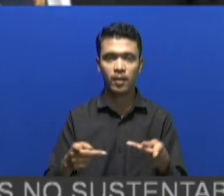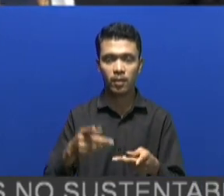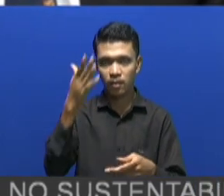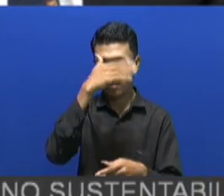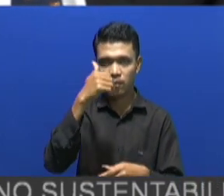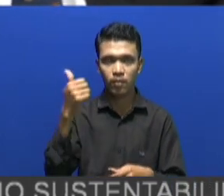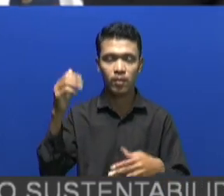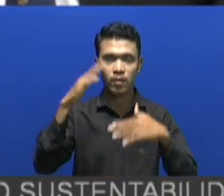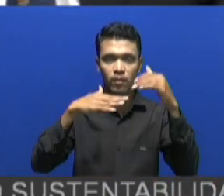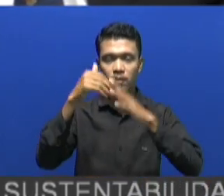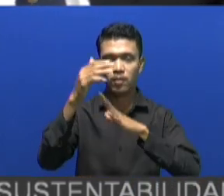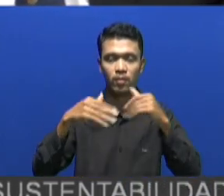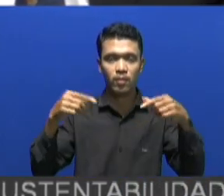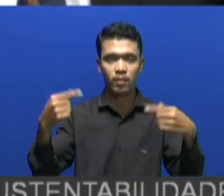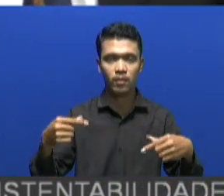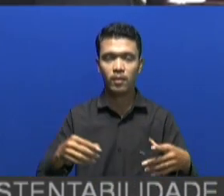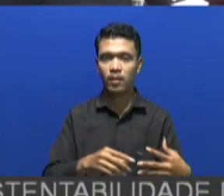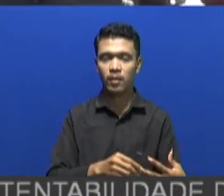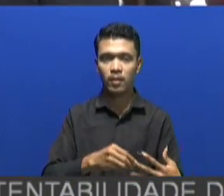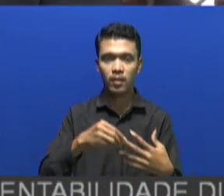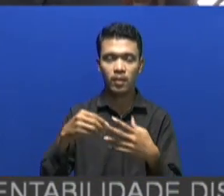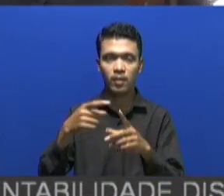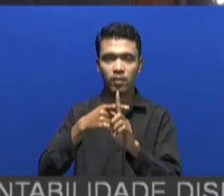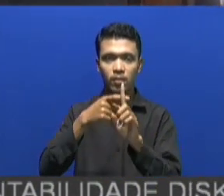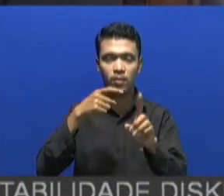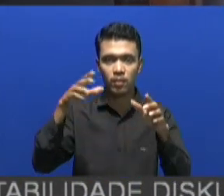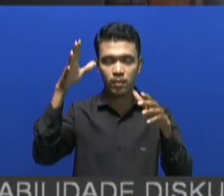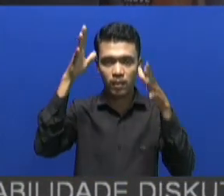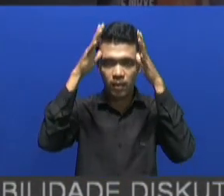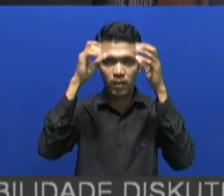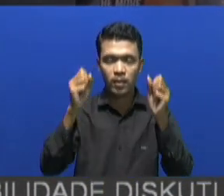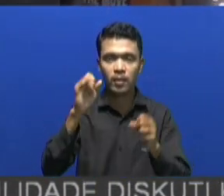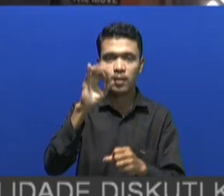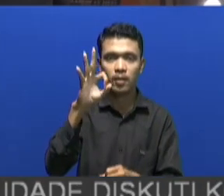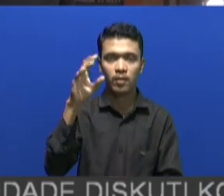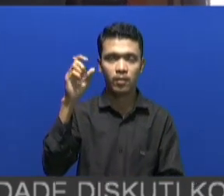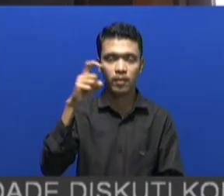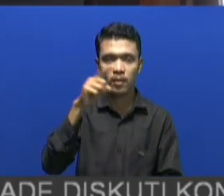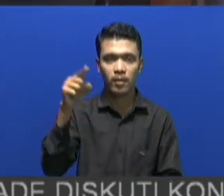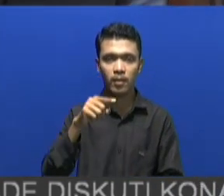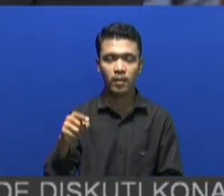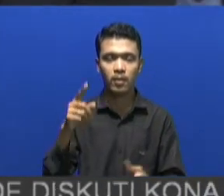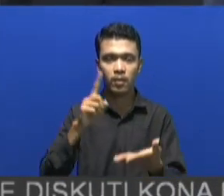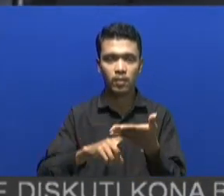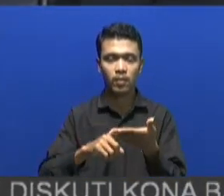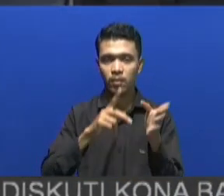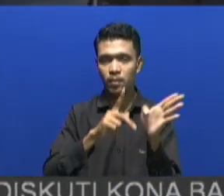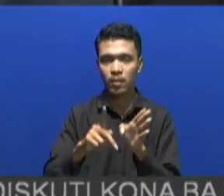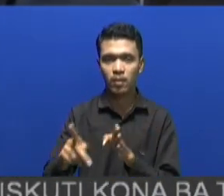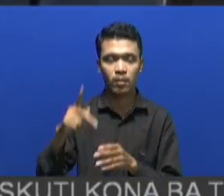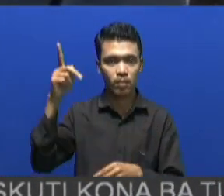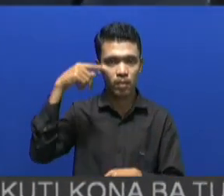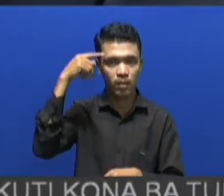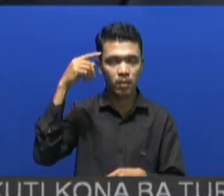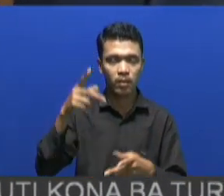no infraestrutura verde lidera husi fundador no presidente IFS Mazun diskuti plano no politika turismo